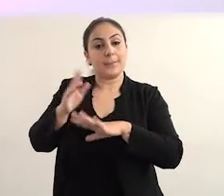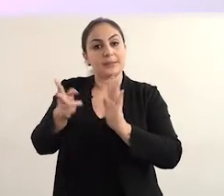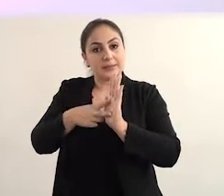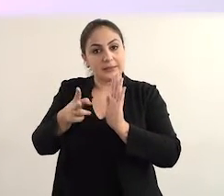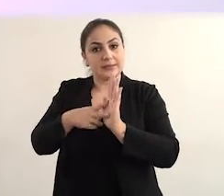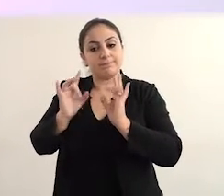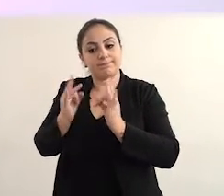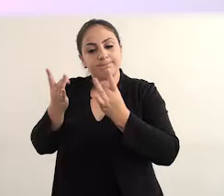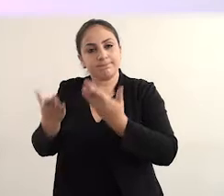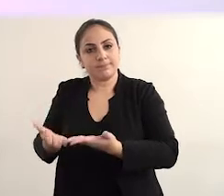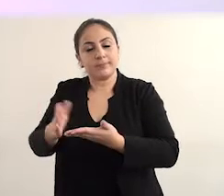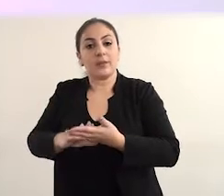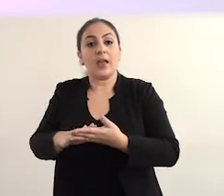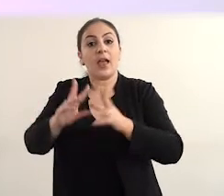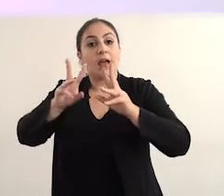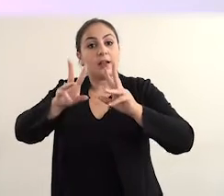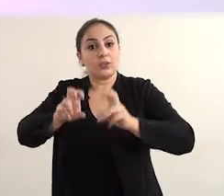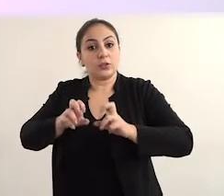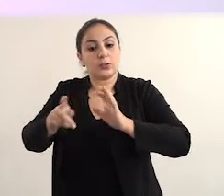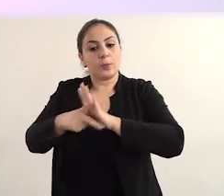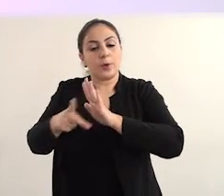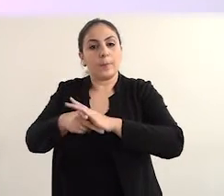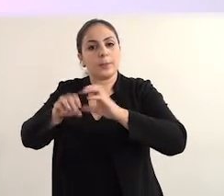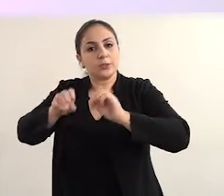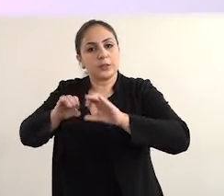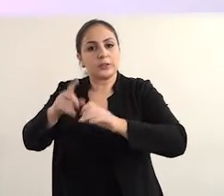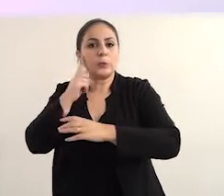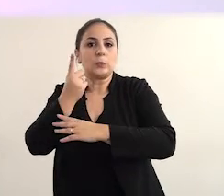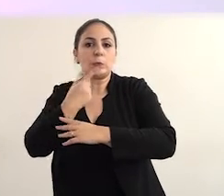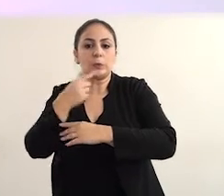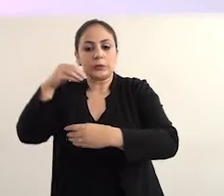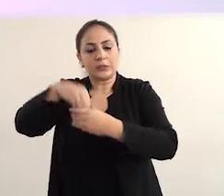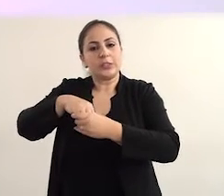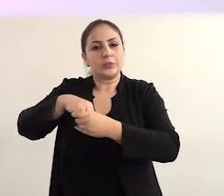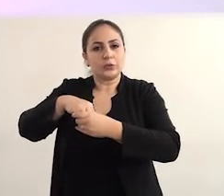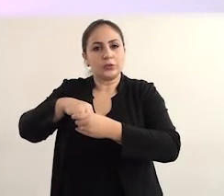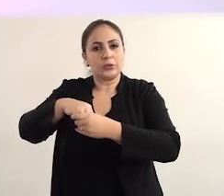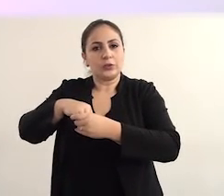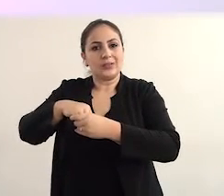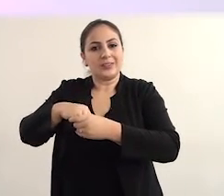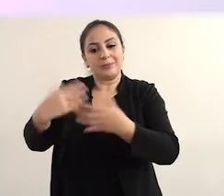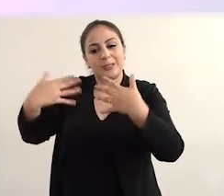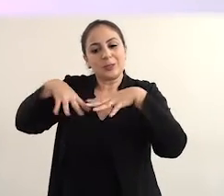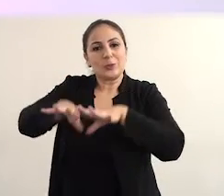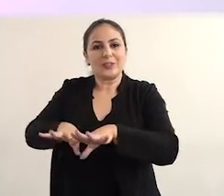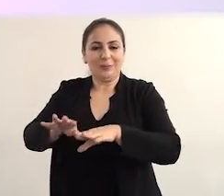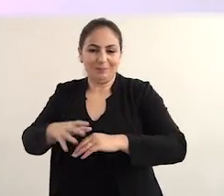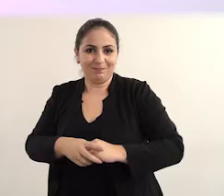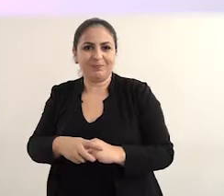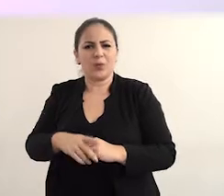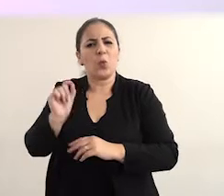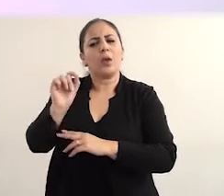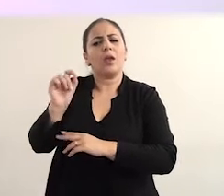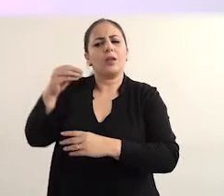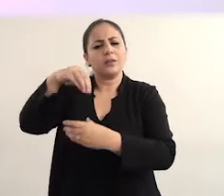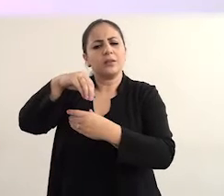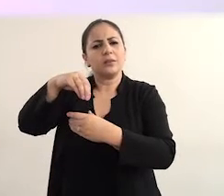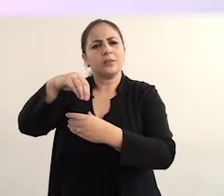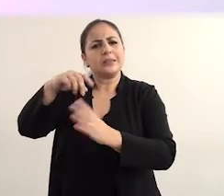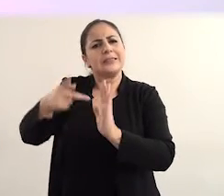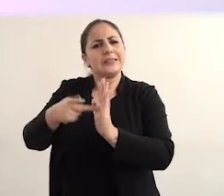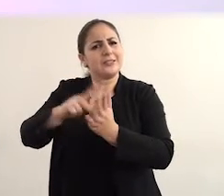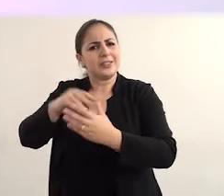atenção específico, é essa questão da educação dos surdos dentro de uma perspectiva inclusiva. O que isso